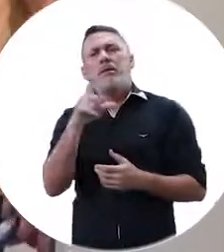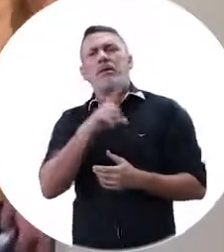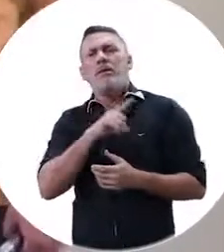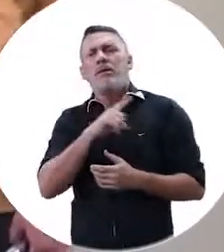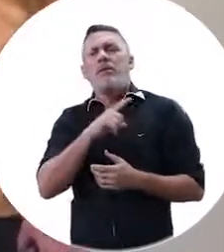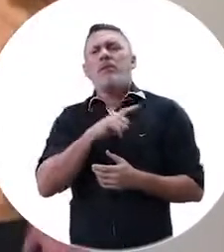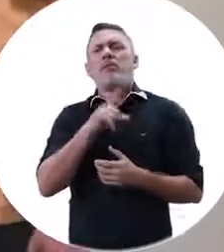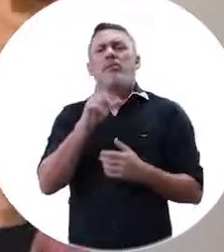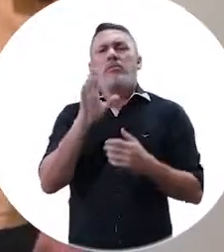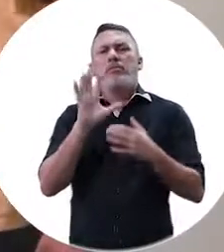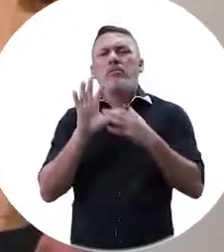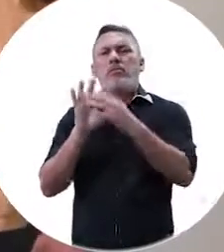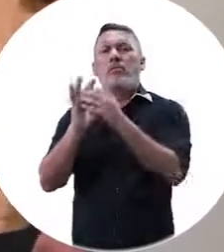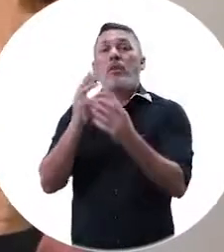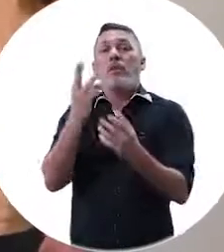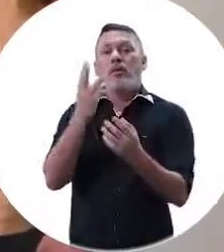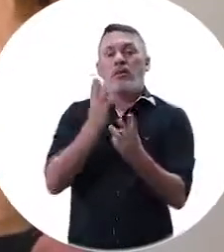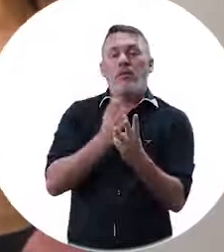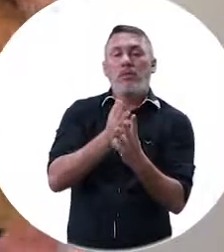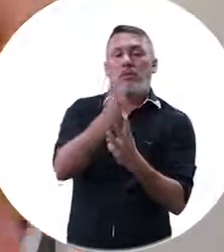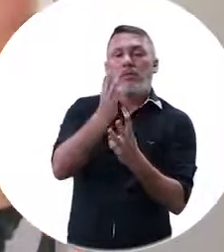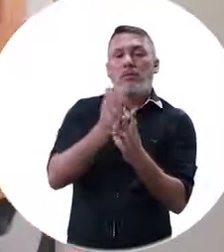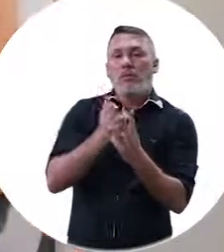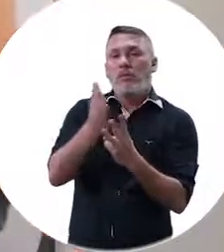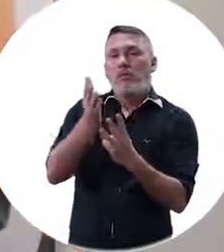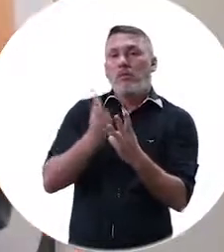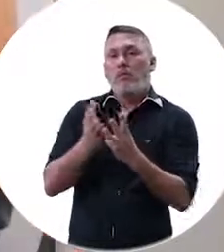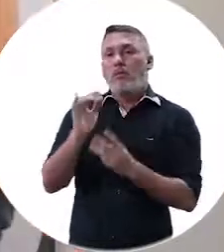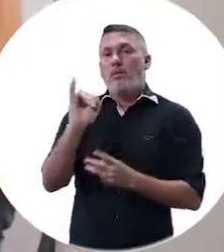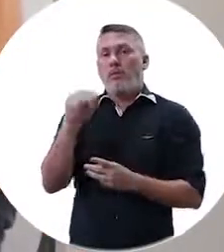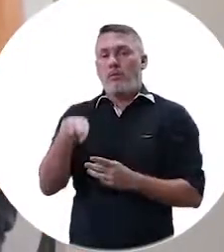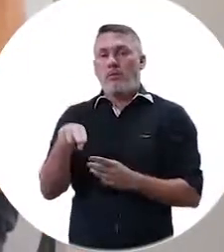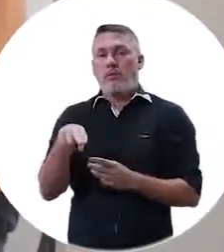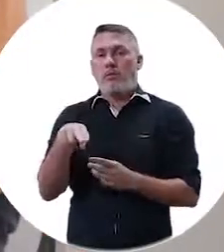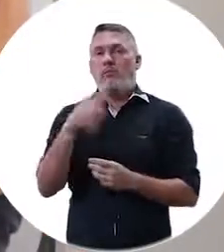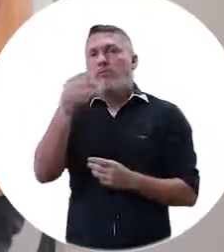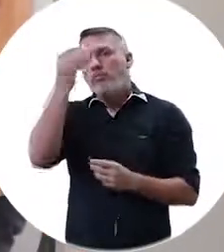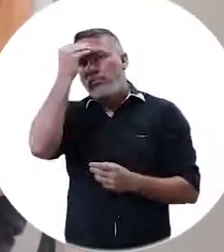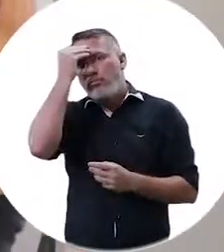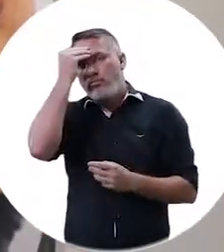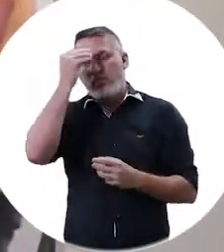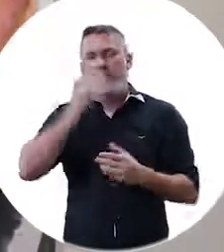Se tiver uma ligação tripla, IN.